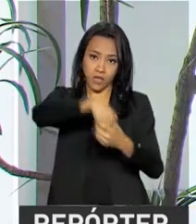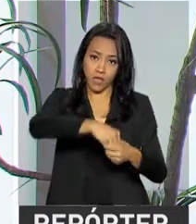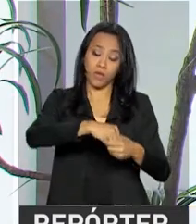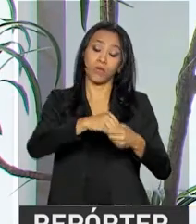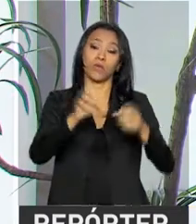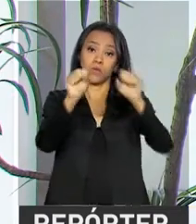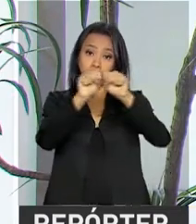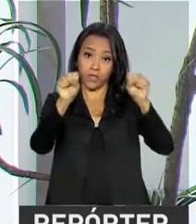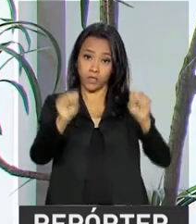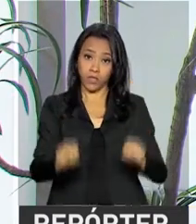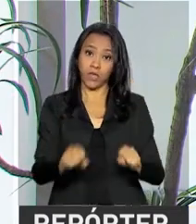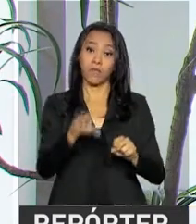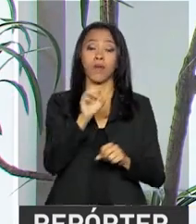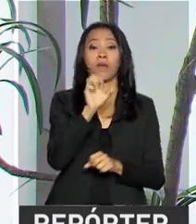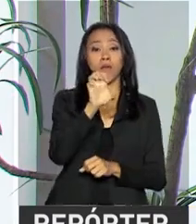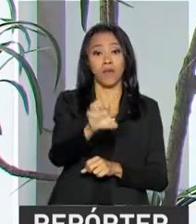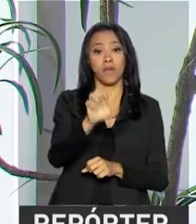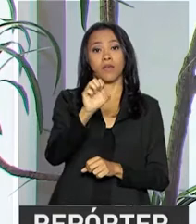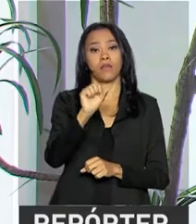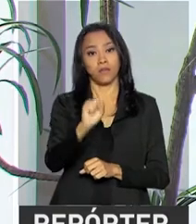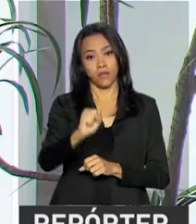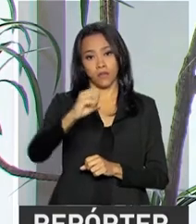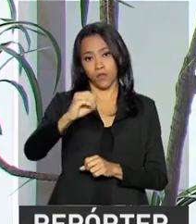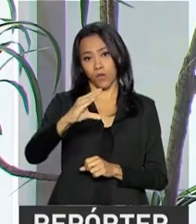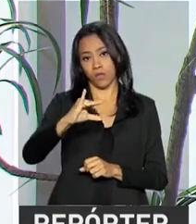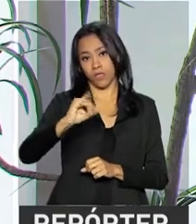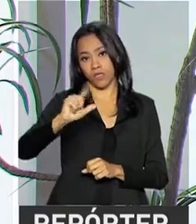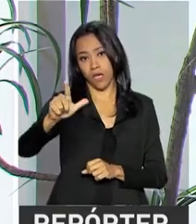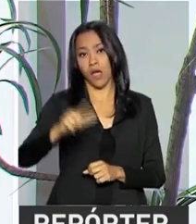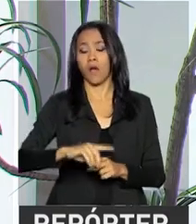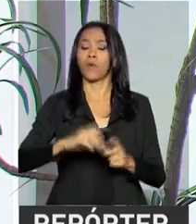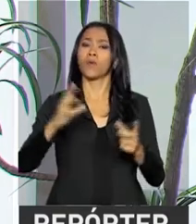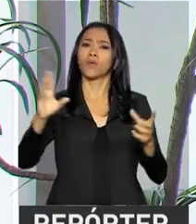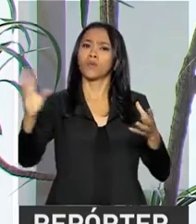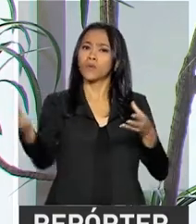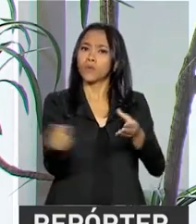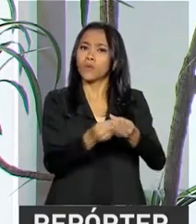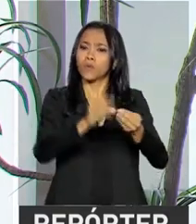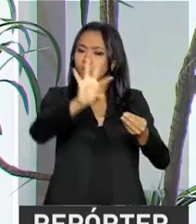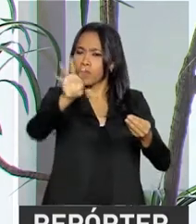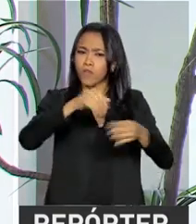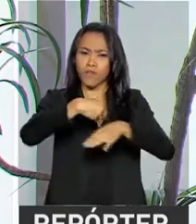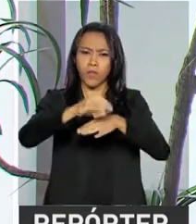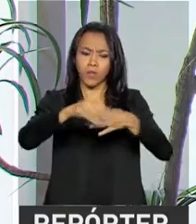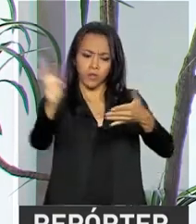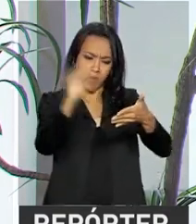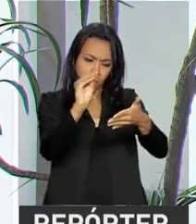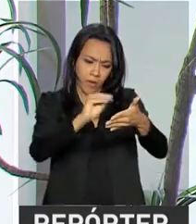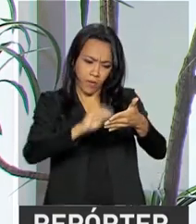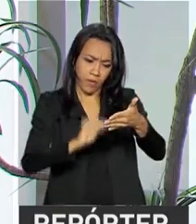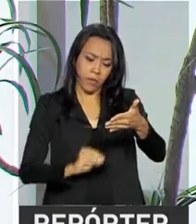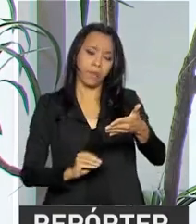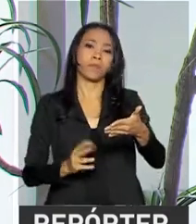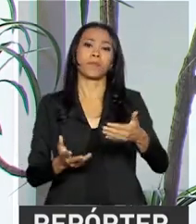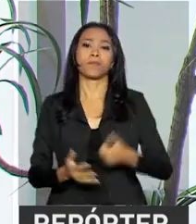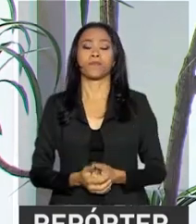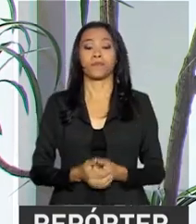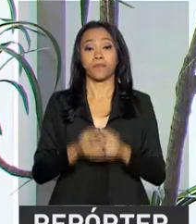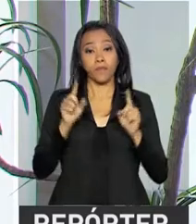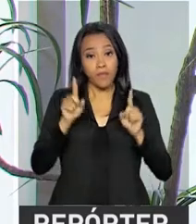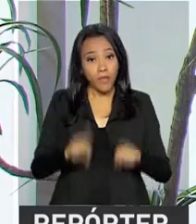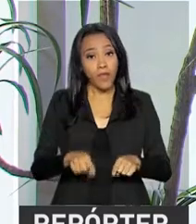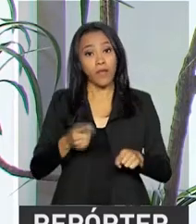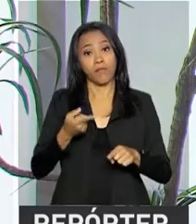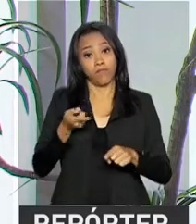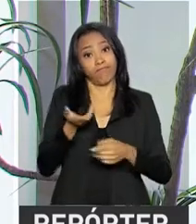social então unificada data unifica o recolhimento e diminui as obrigações acessórias é um benefício